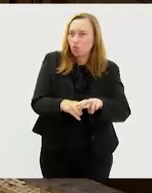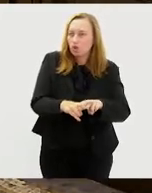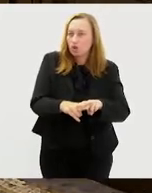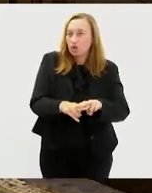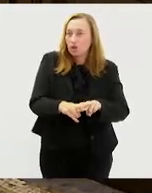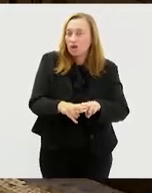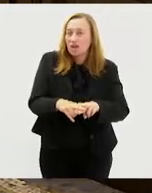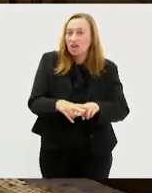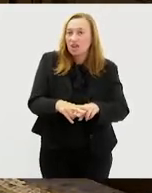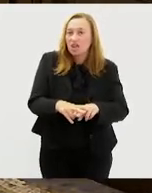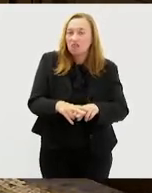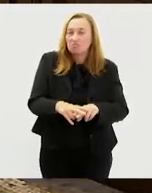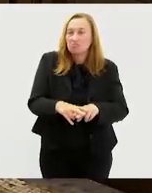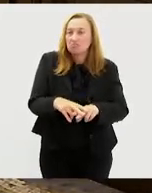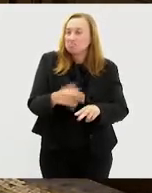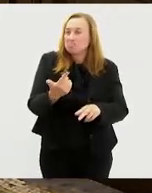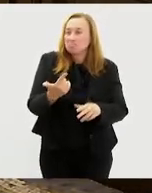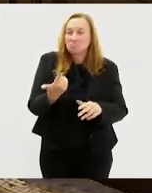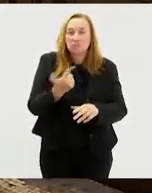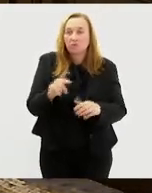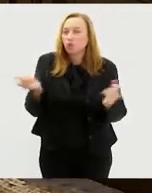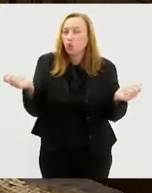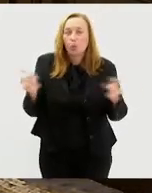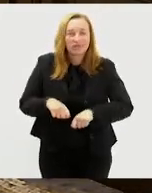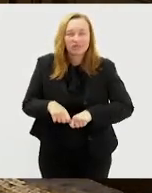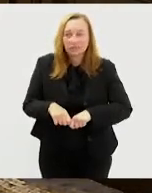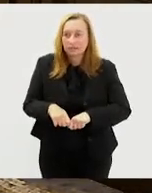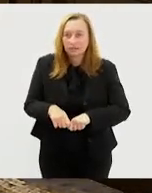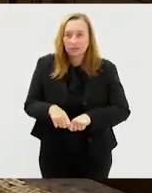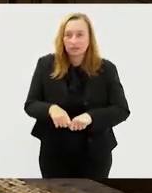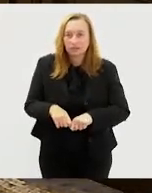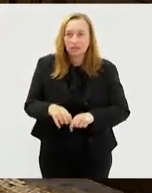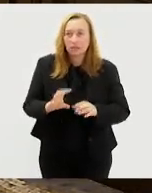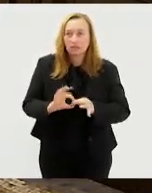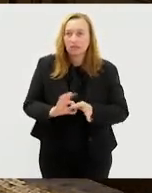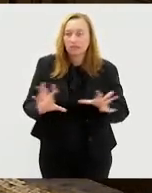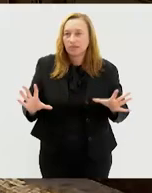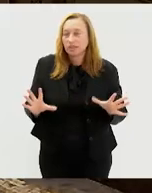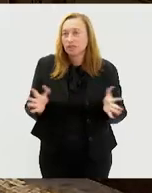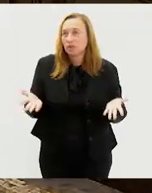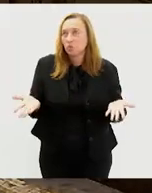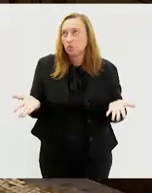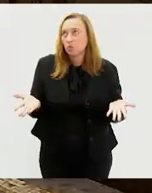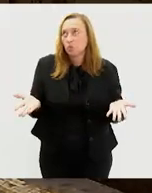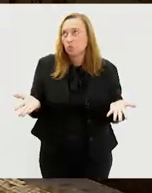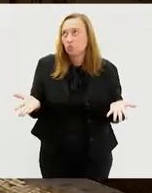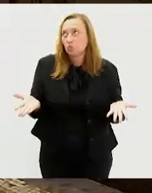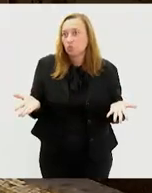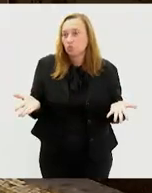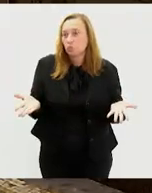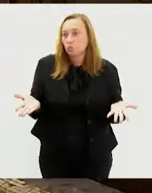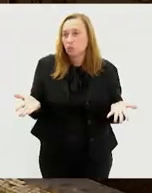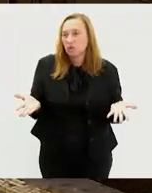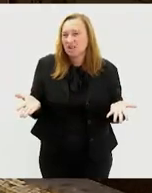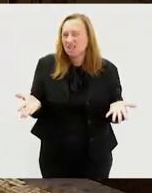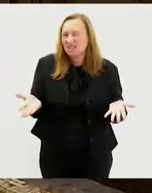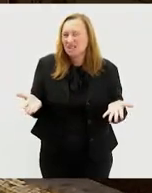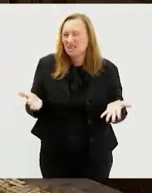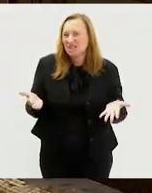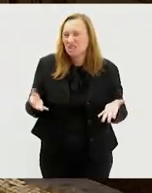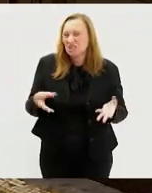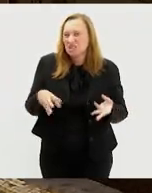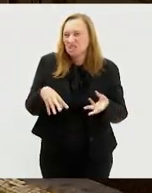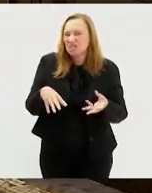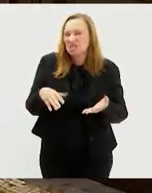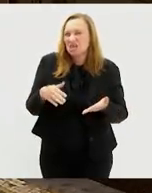incompetente da história do Rio de Janeiro que permitiu que essa bandalha tome conta da